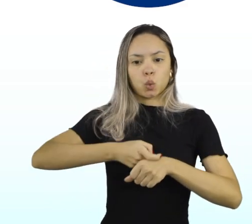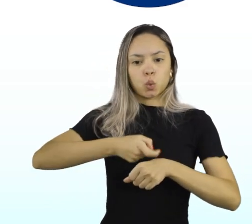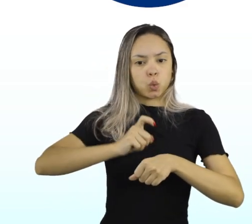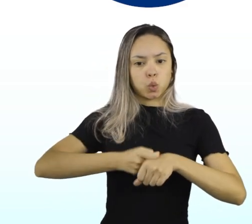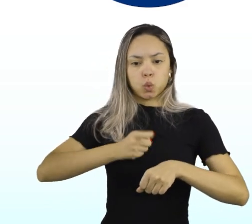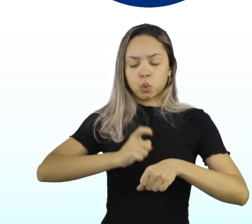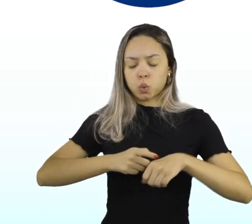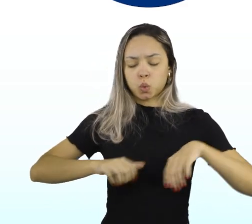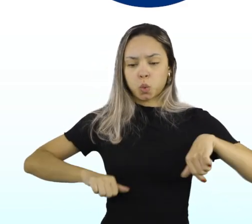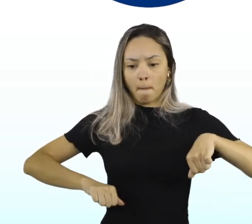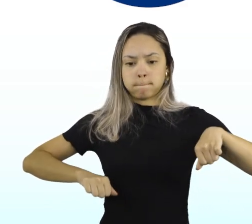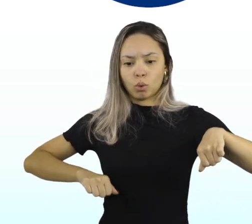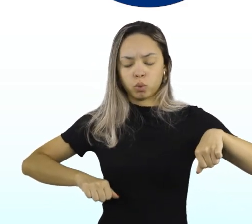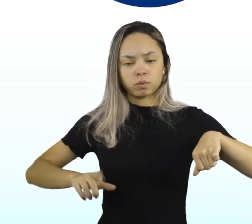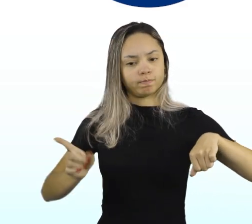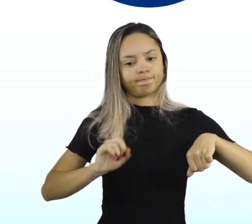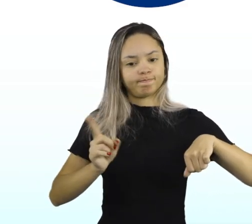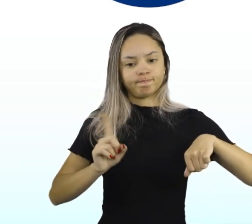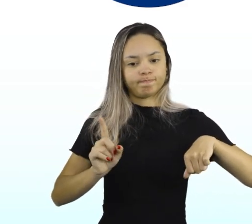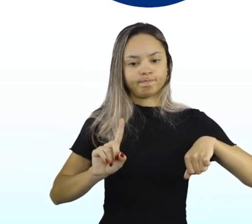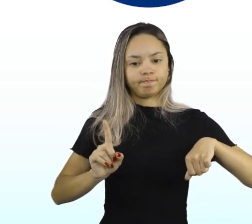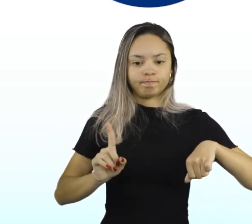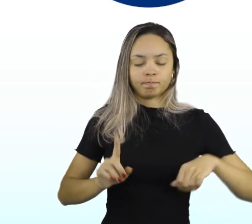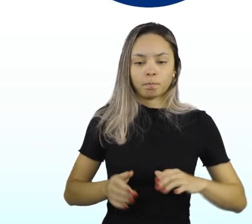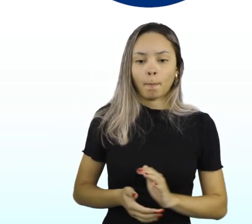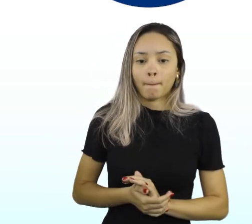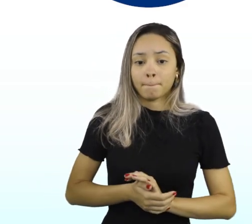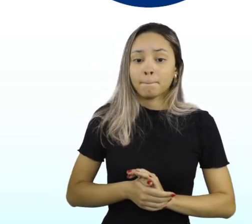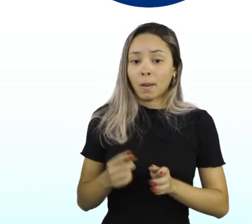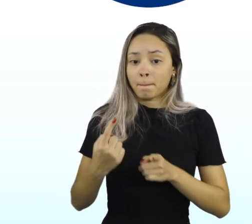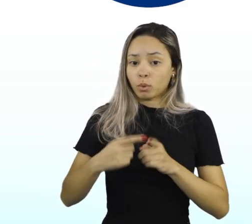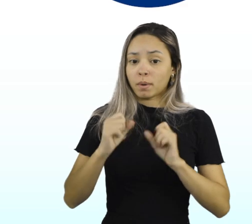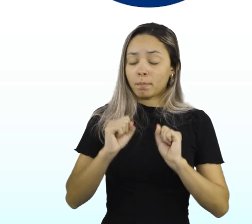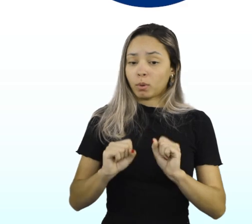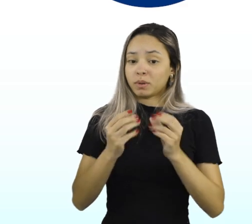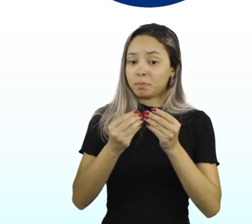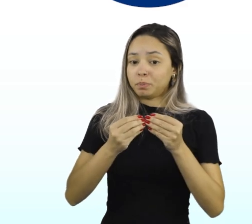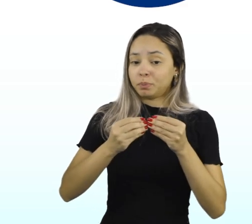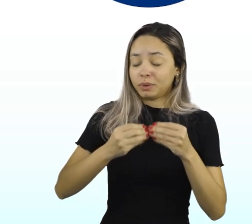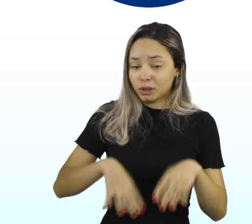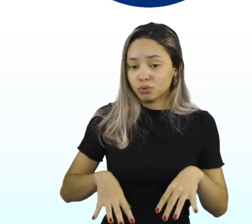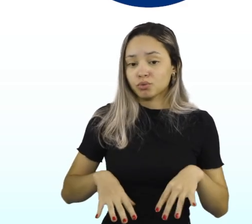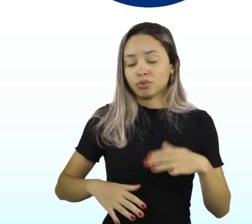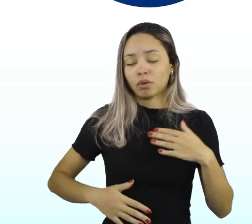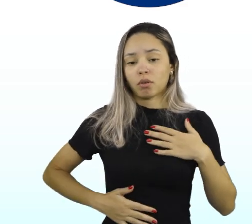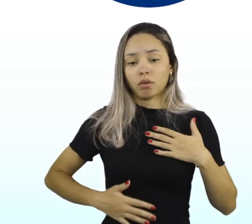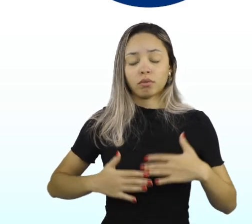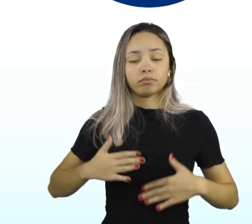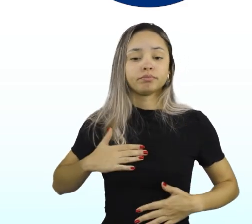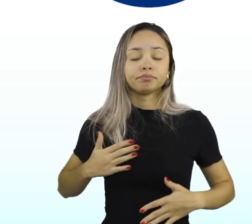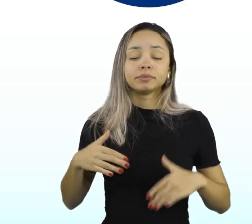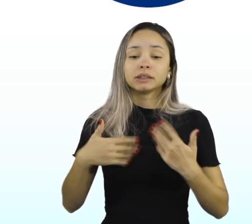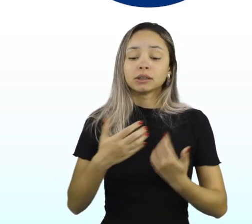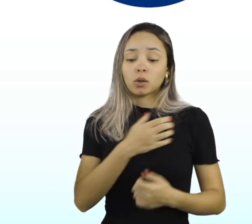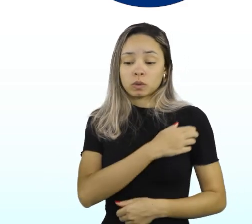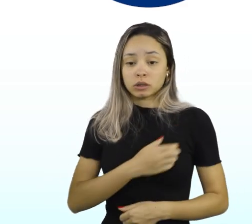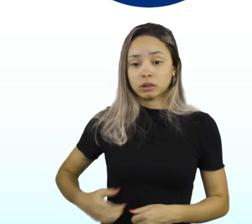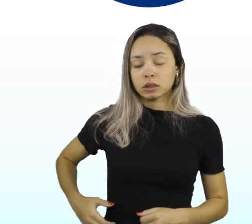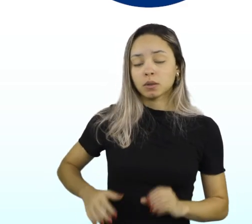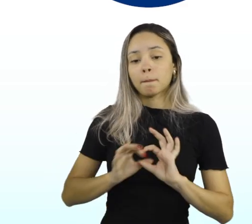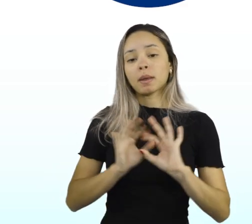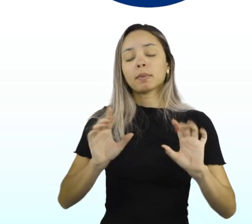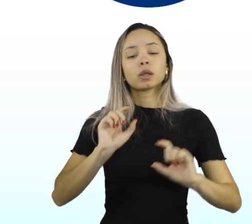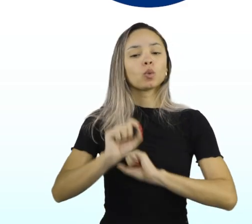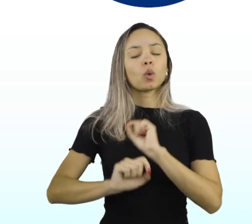alongamento, um pouco significa que a parada não seja tão abrupta, ou seja, tão rápida. Os cintos de segurança permitem que você